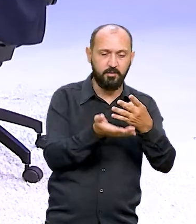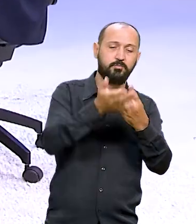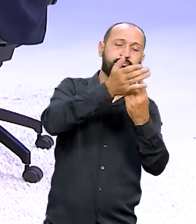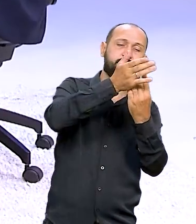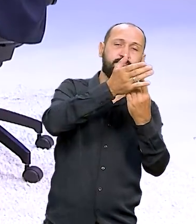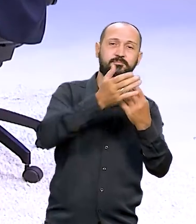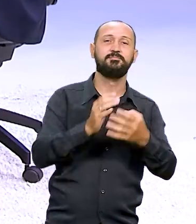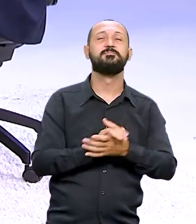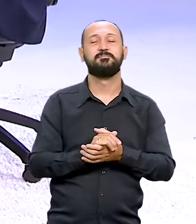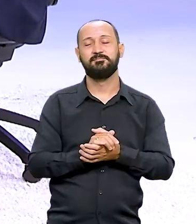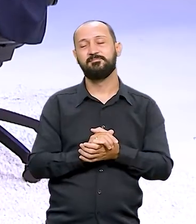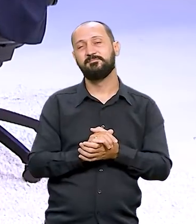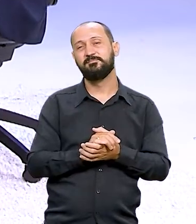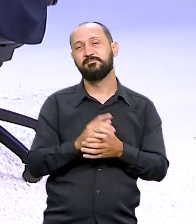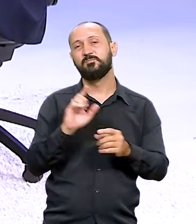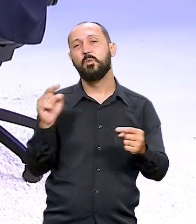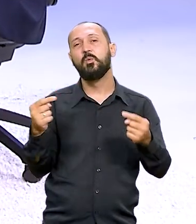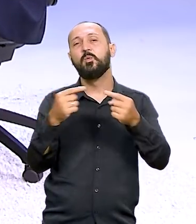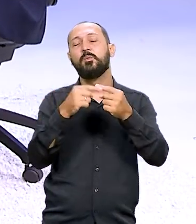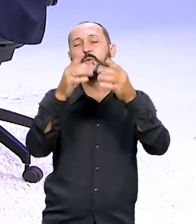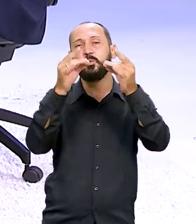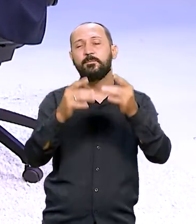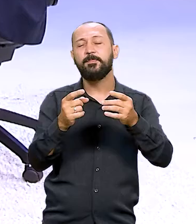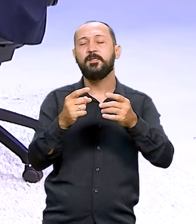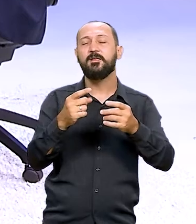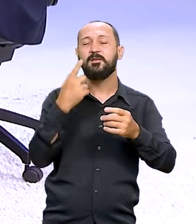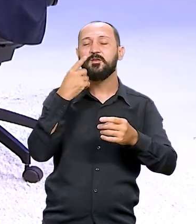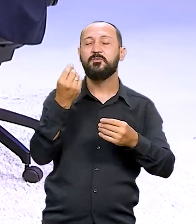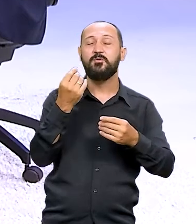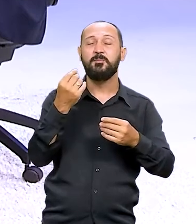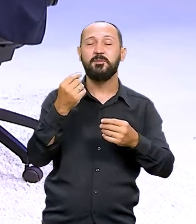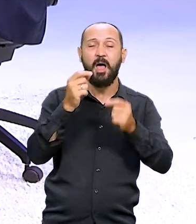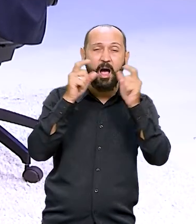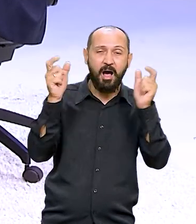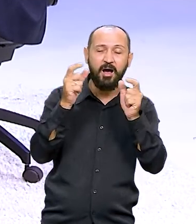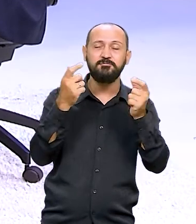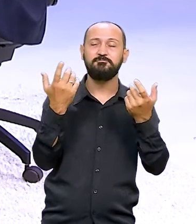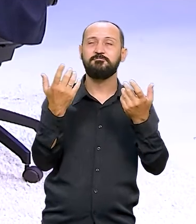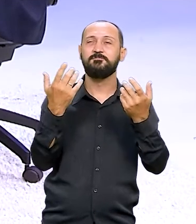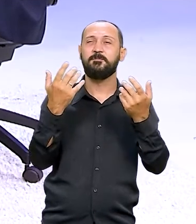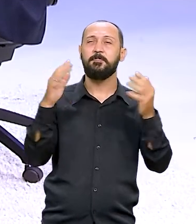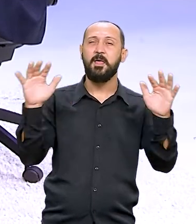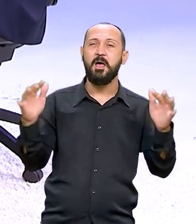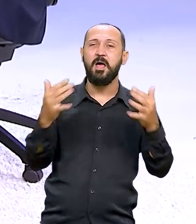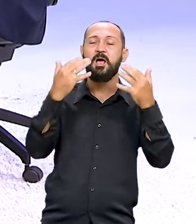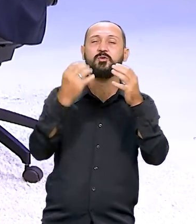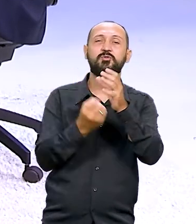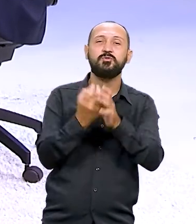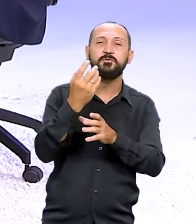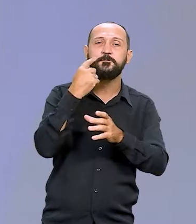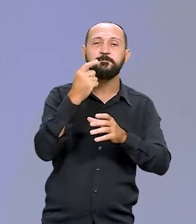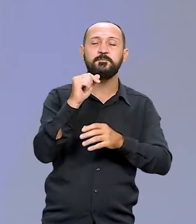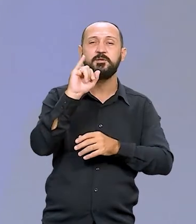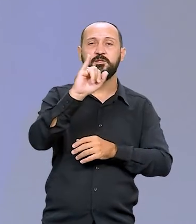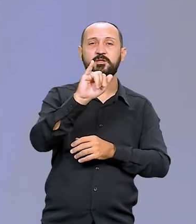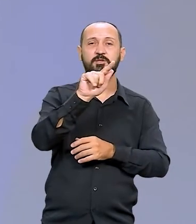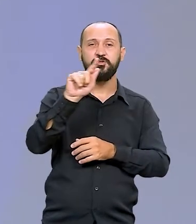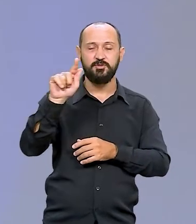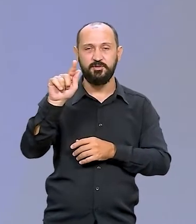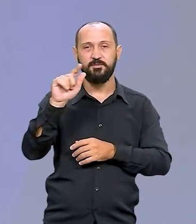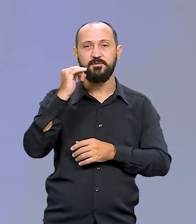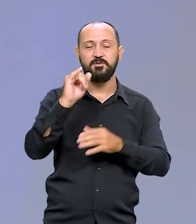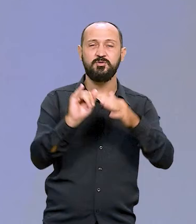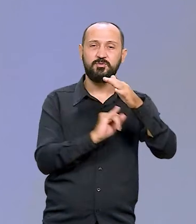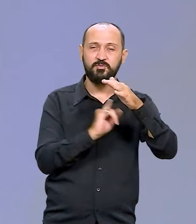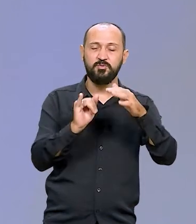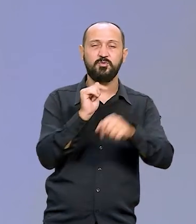anterior. Entendi. Isso também tem a ver com um ponto que foi muito polêmico com a criação dessa lei, que é a criação das